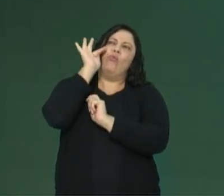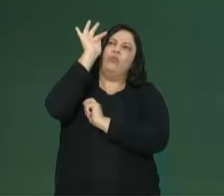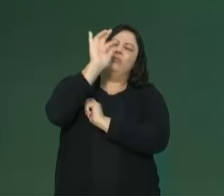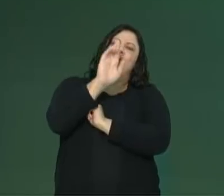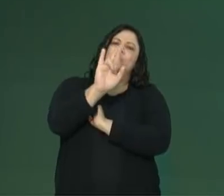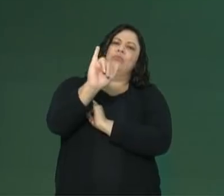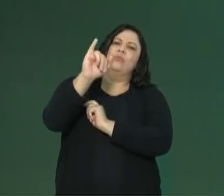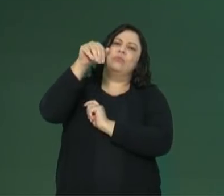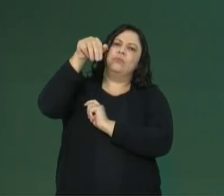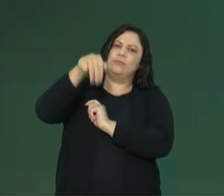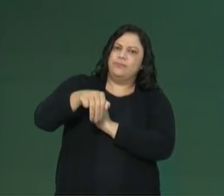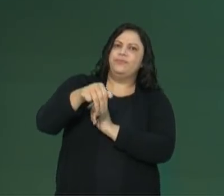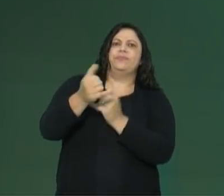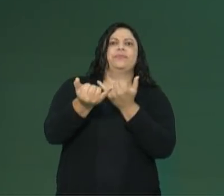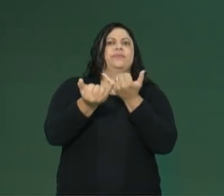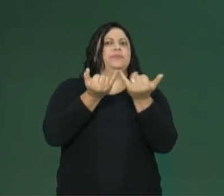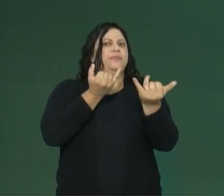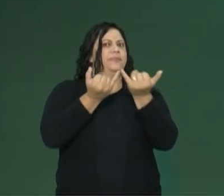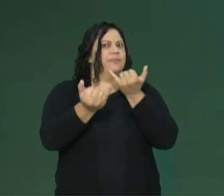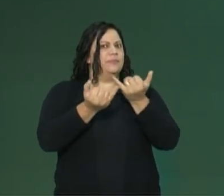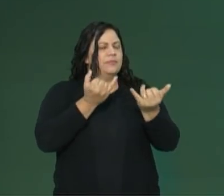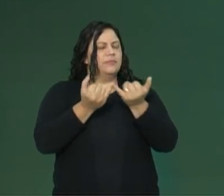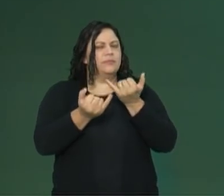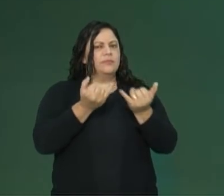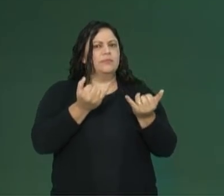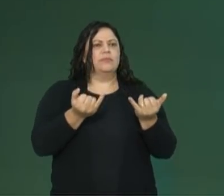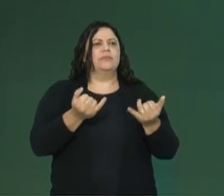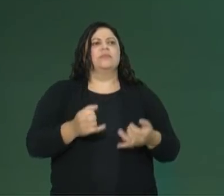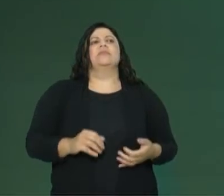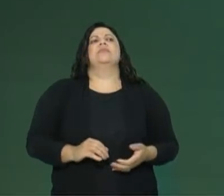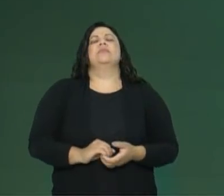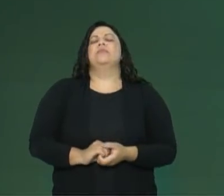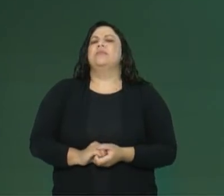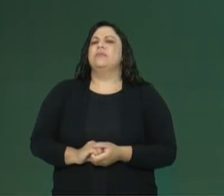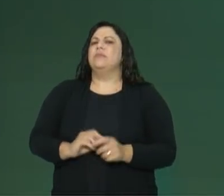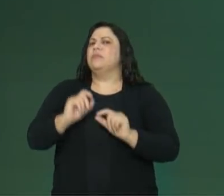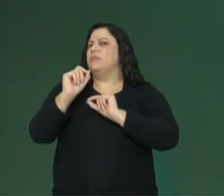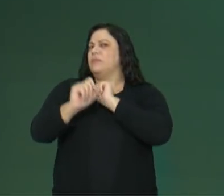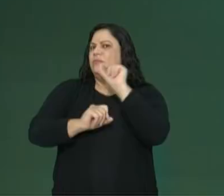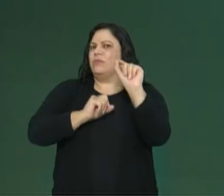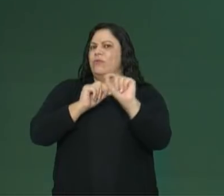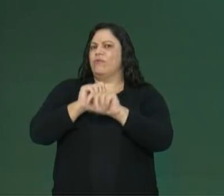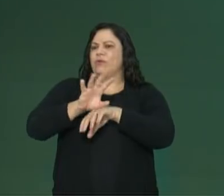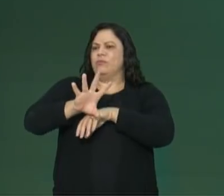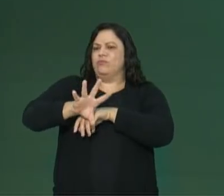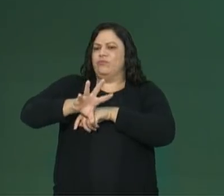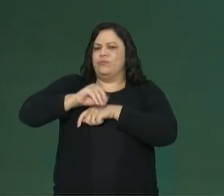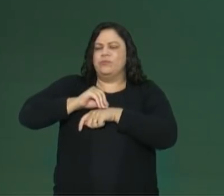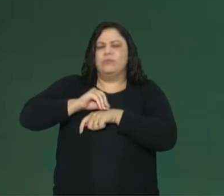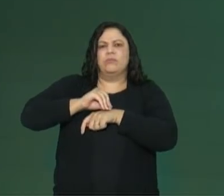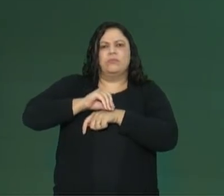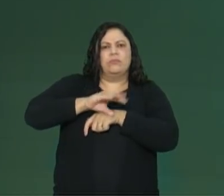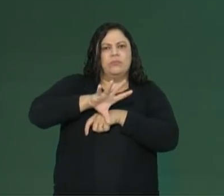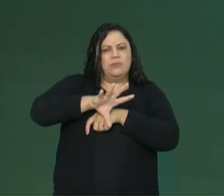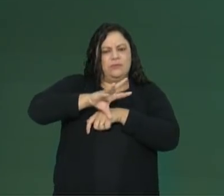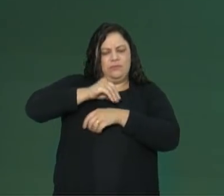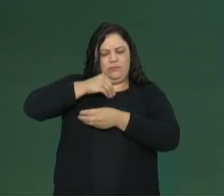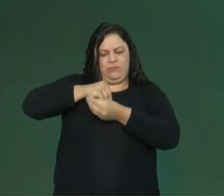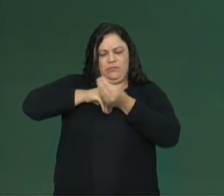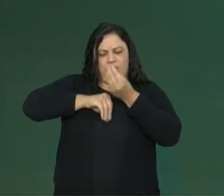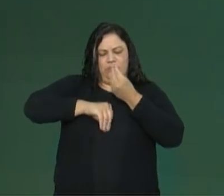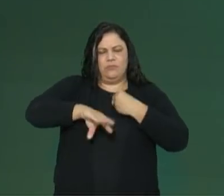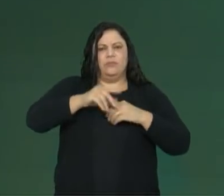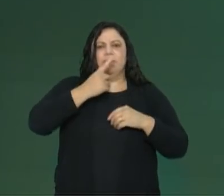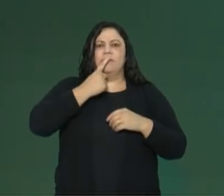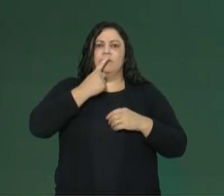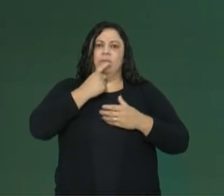só que não tão o reprocessamento, ou seja, o que foi filtrado e que poderia ser retornado para o